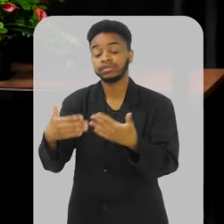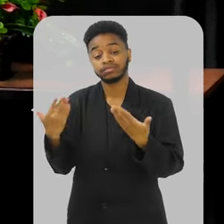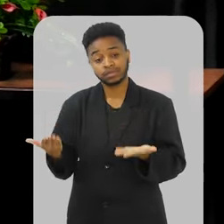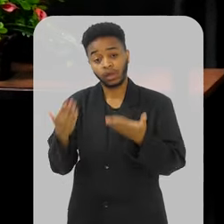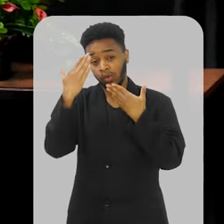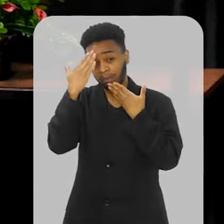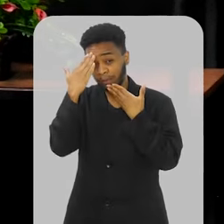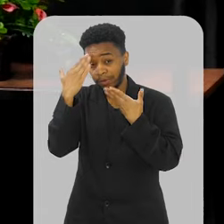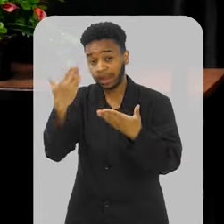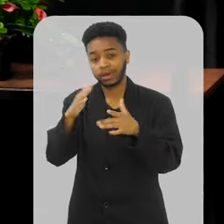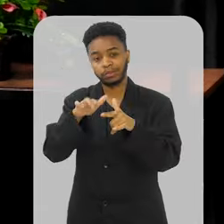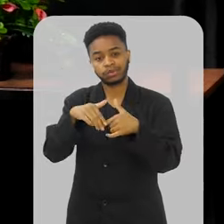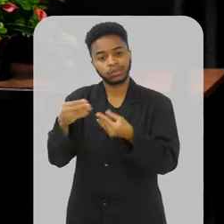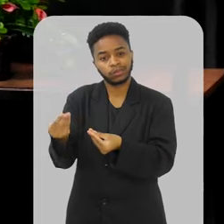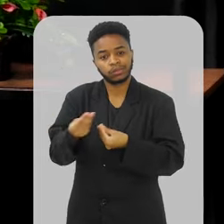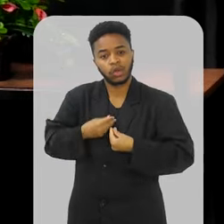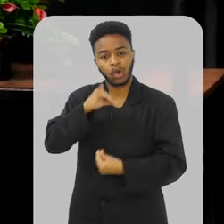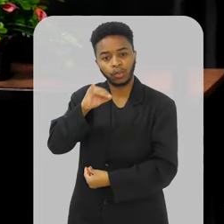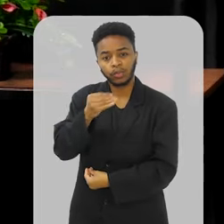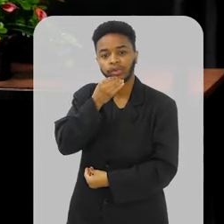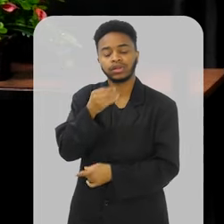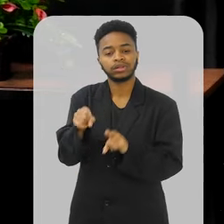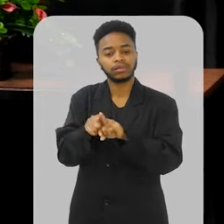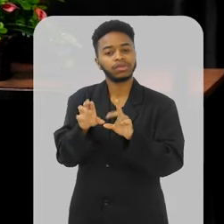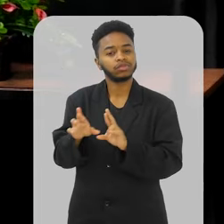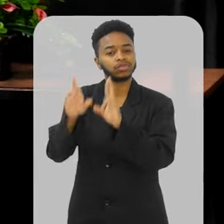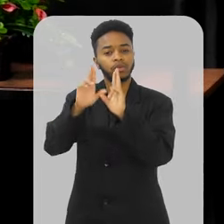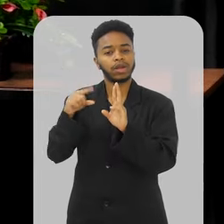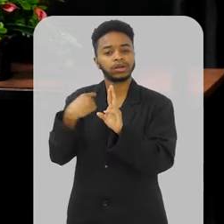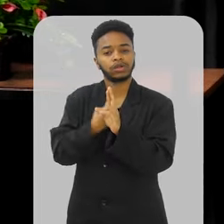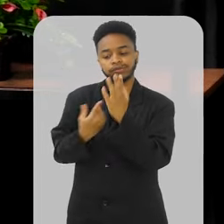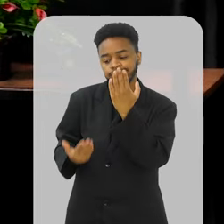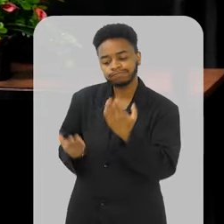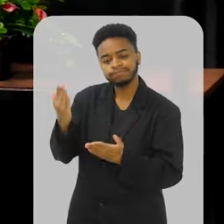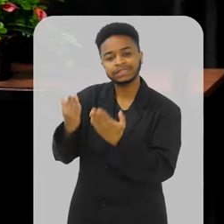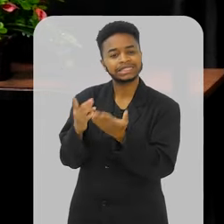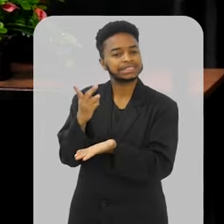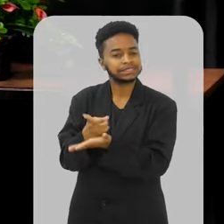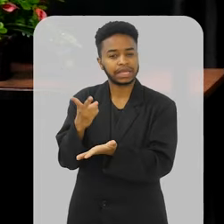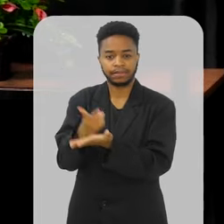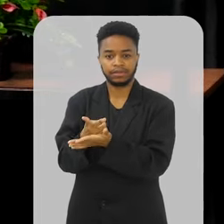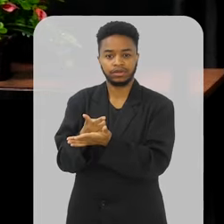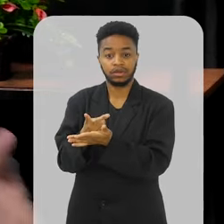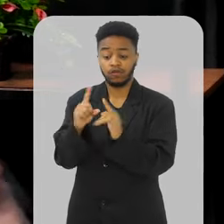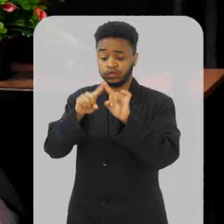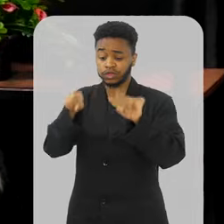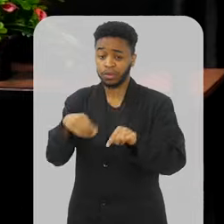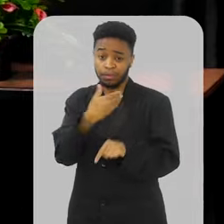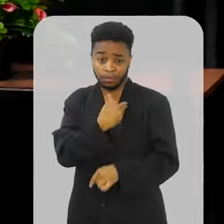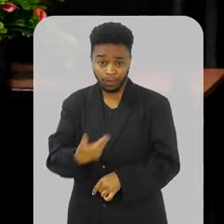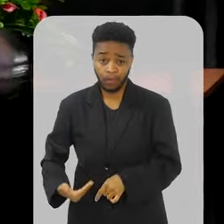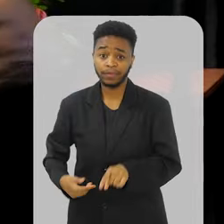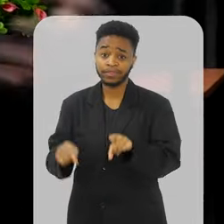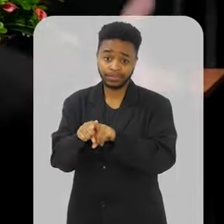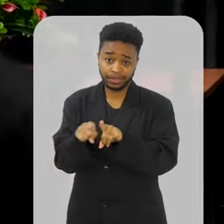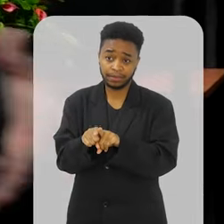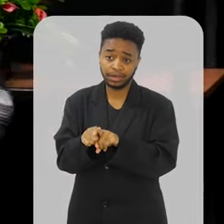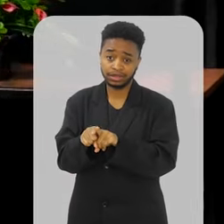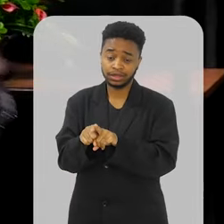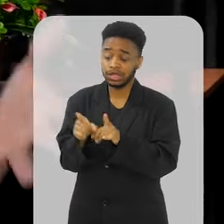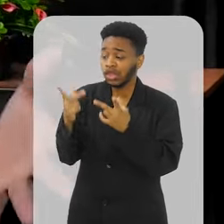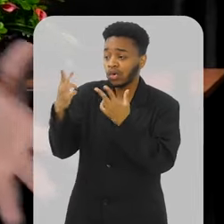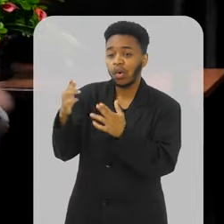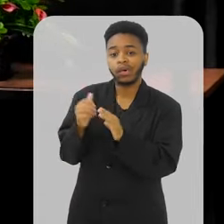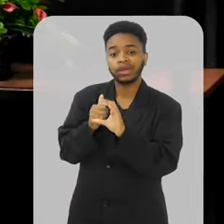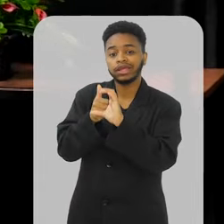agradeço muito por essa oportunidade e que nós sejamos servidores né servidores públicos nos colocamos como